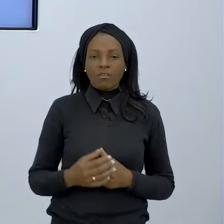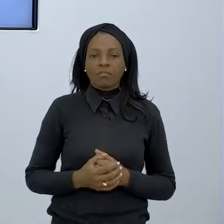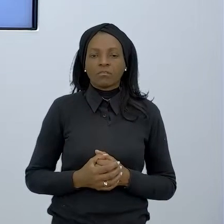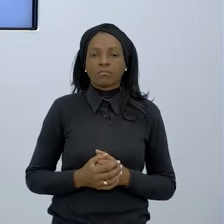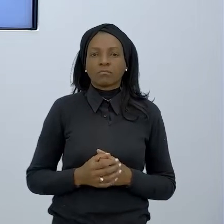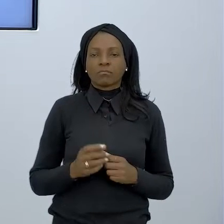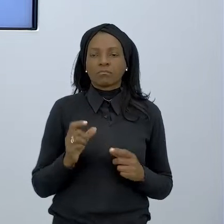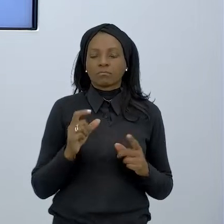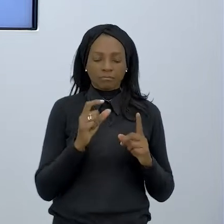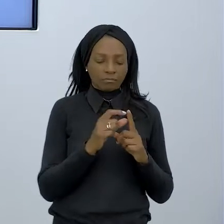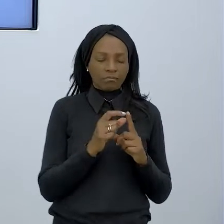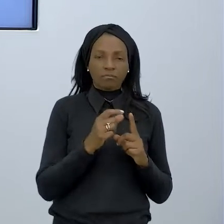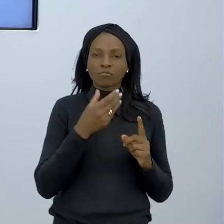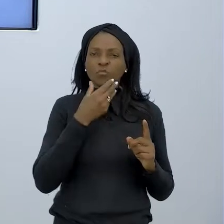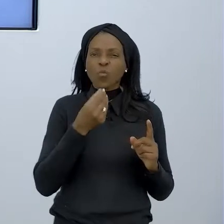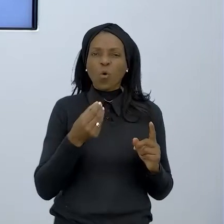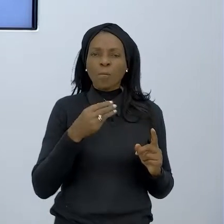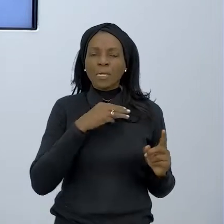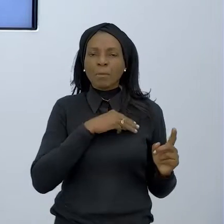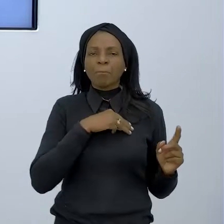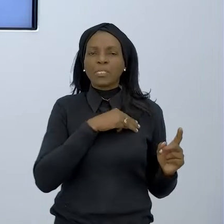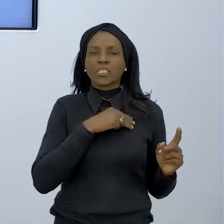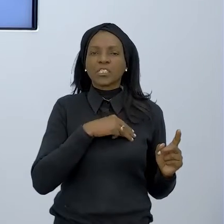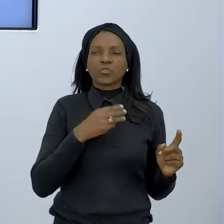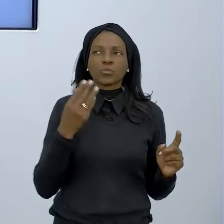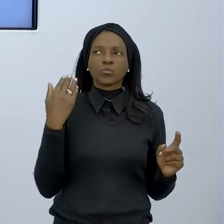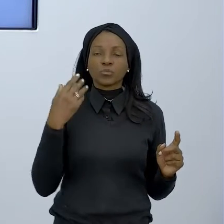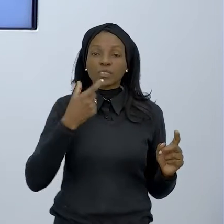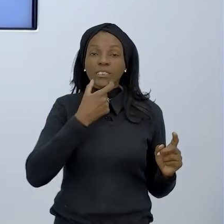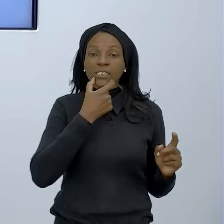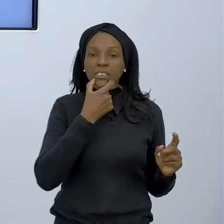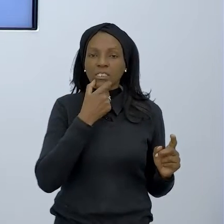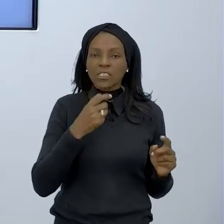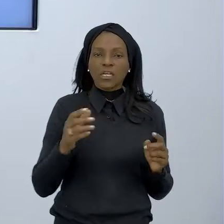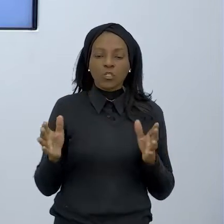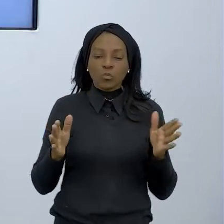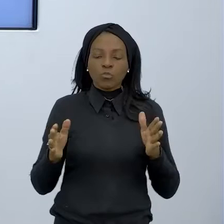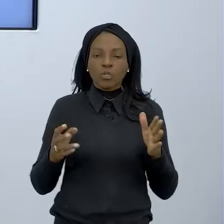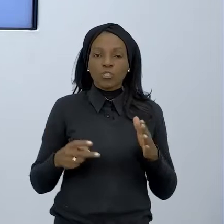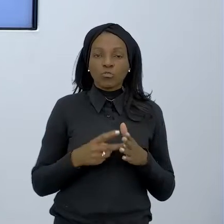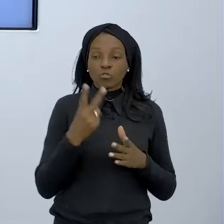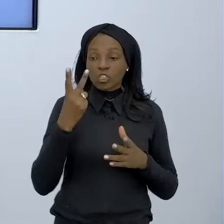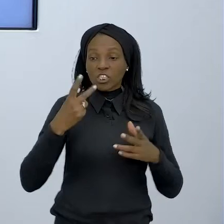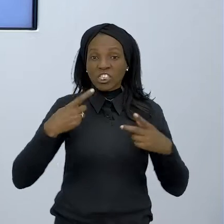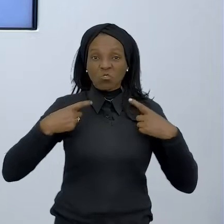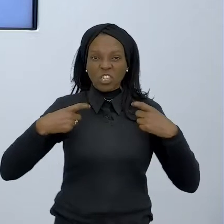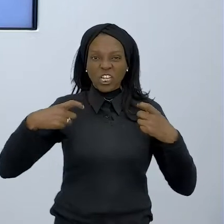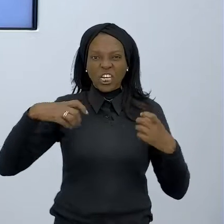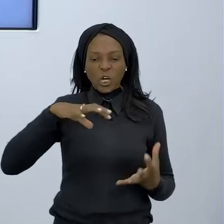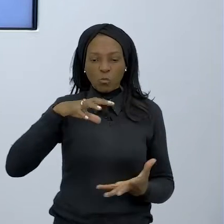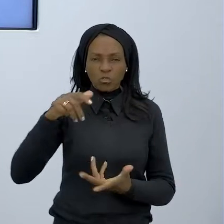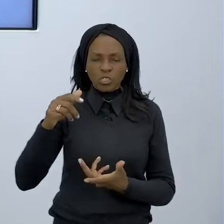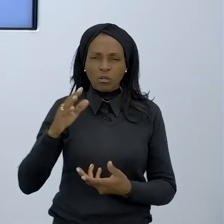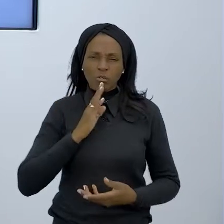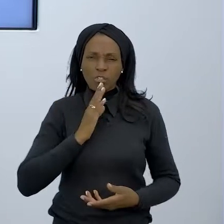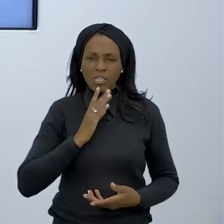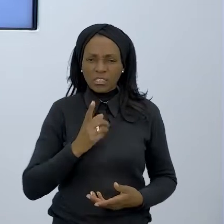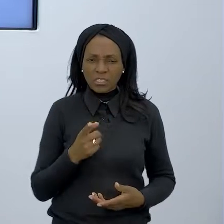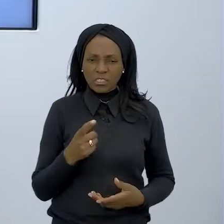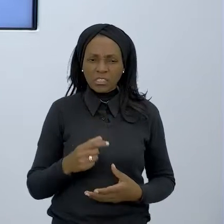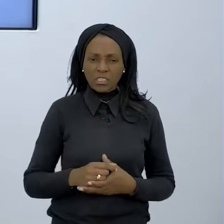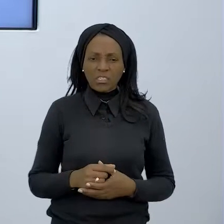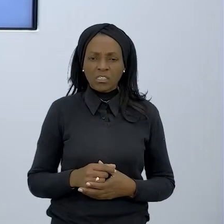do primeiro-ministro inglês durante a Segunda Guerra Mundial, Não sei se você já ouviu falar de